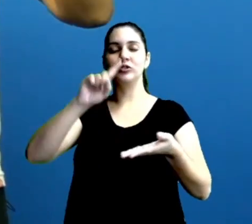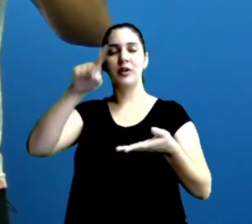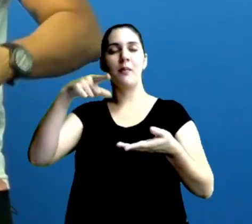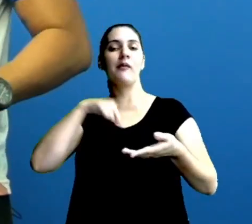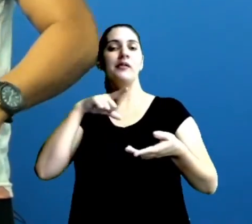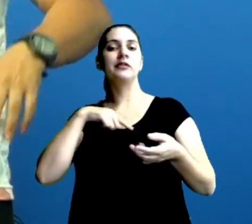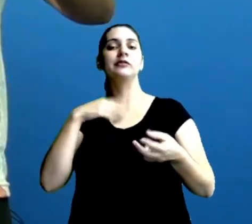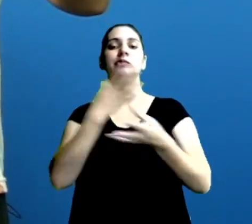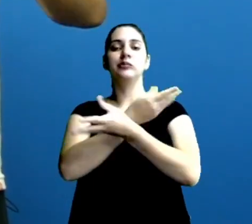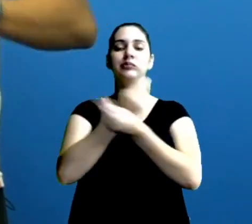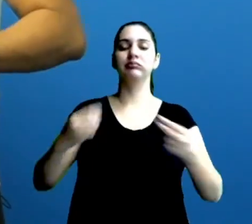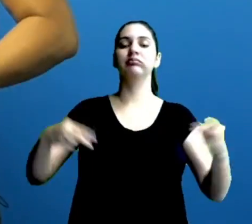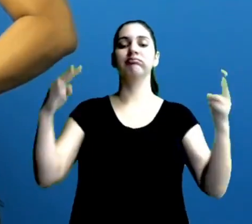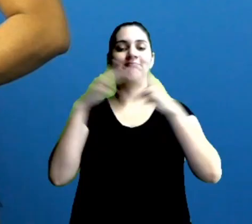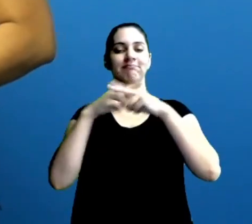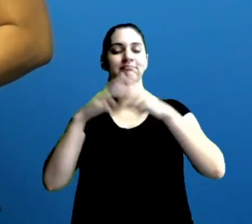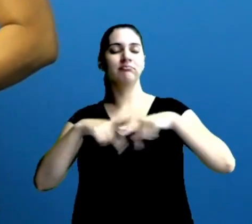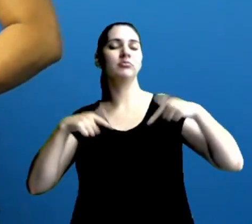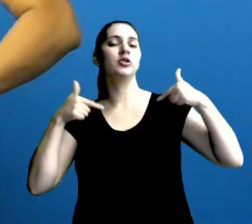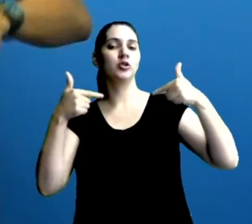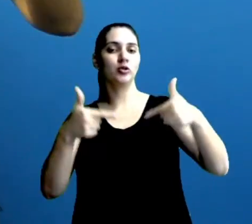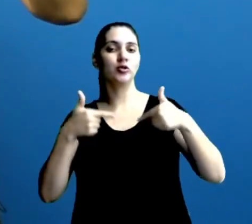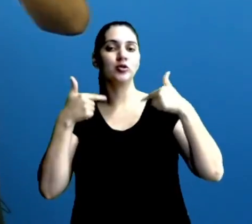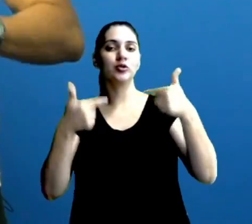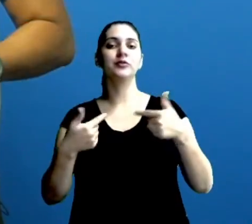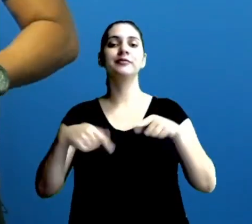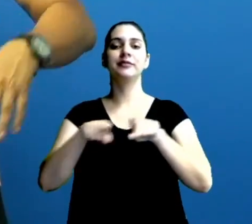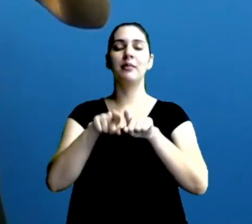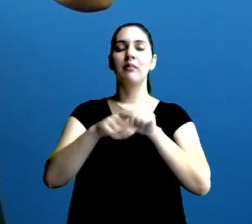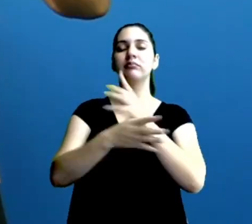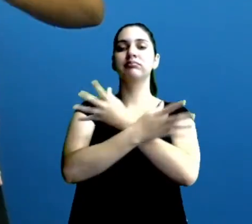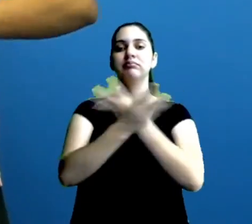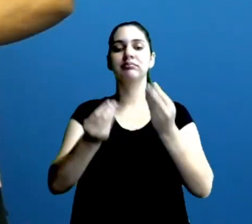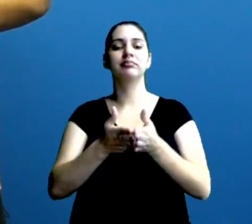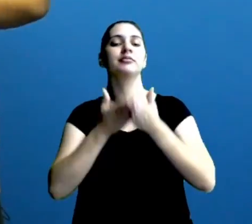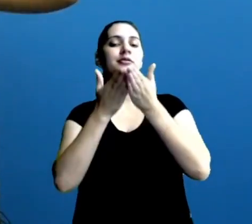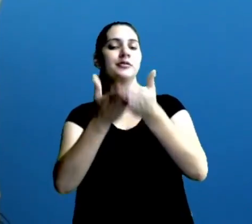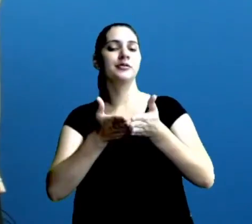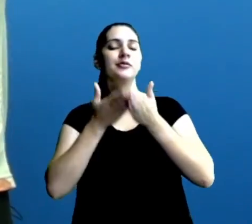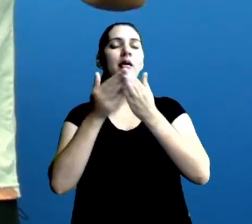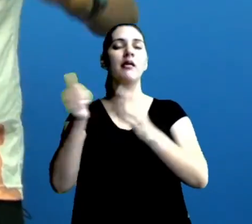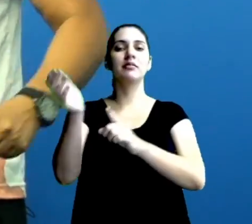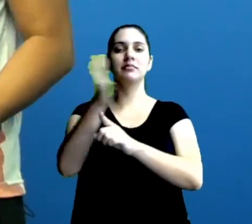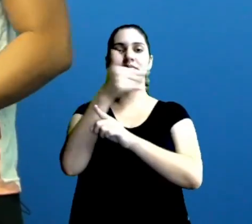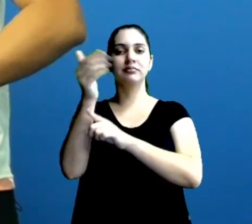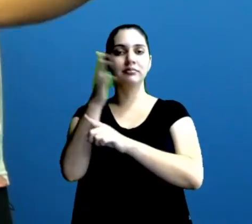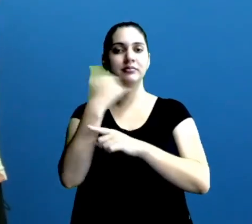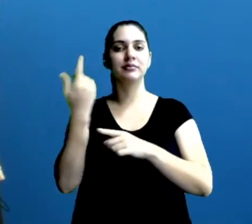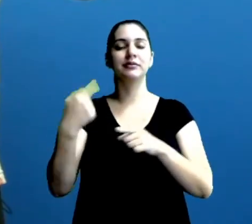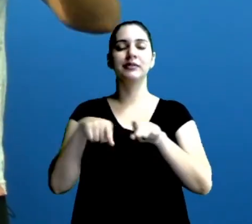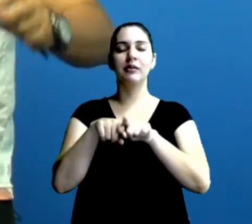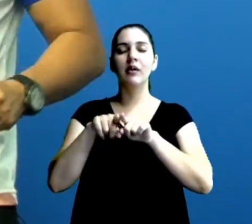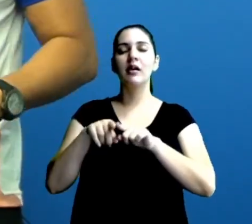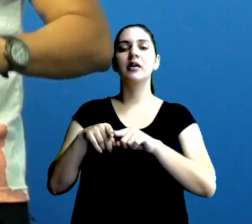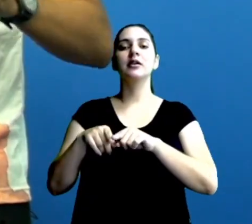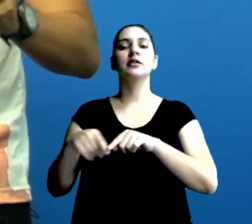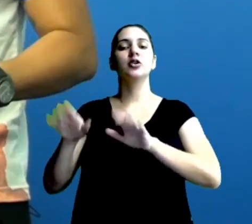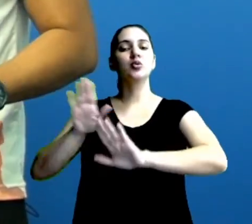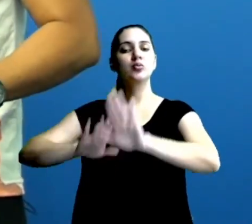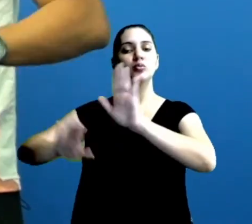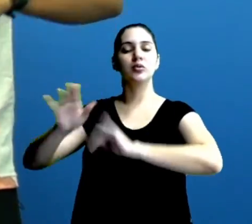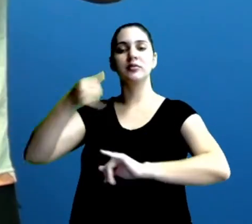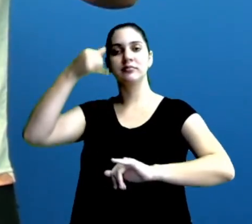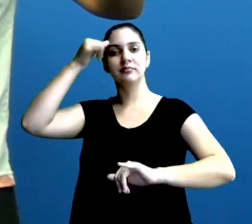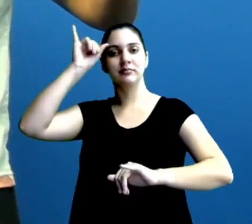batalhas, de muitas lutas e também de muitas expedições bandeirantes, de criação de gado, de exploração de ouro,